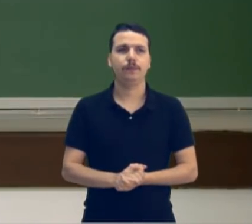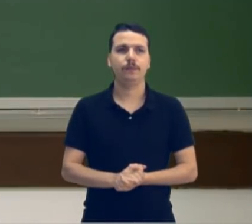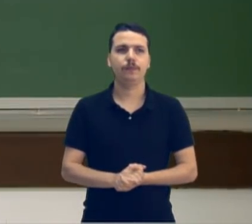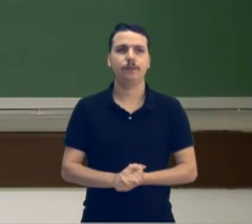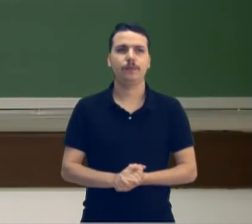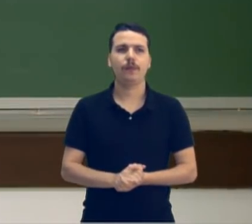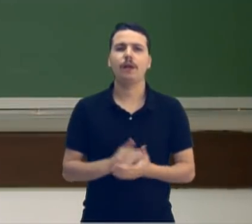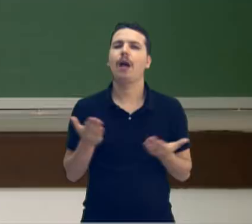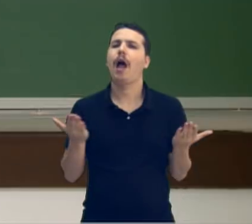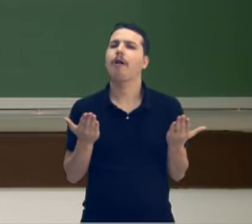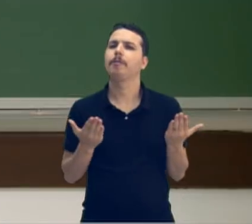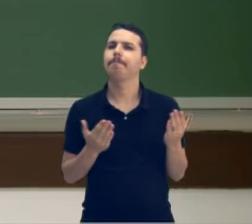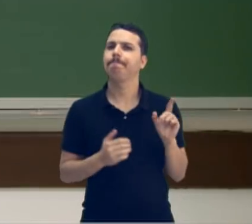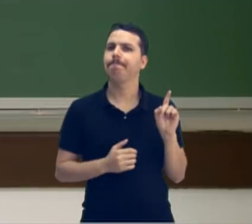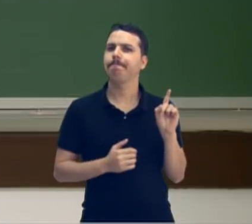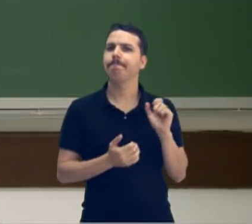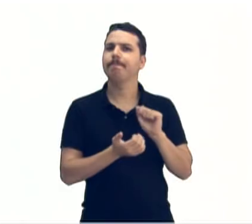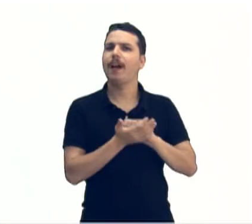E agora,